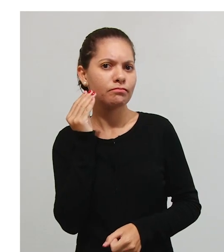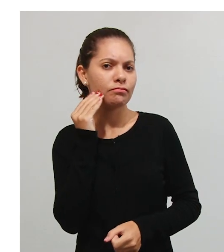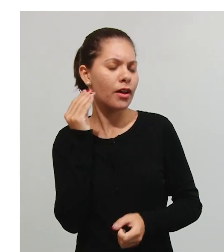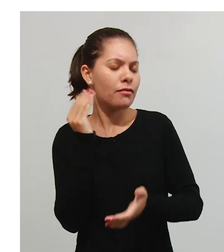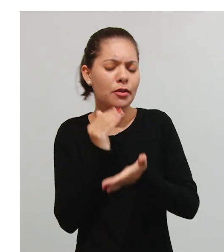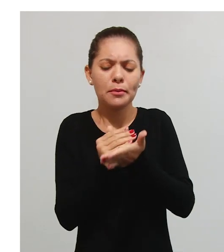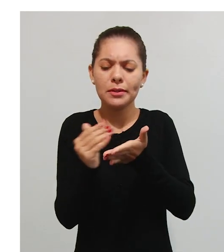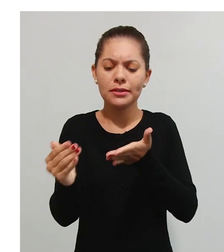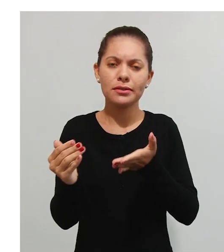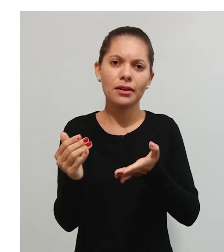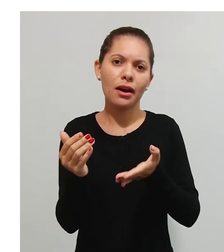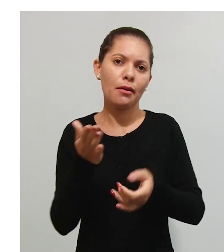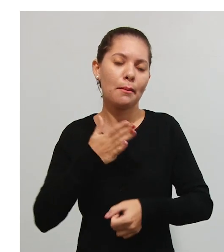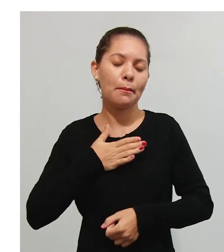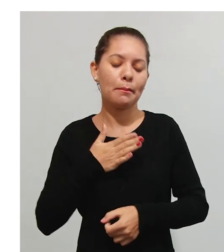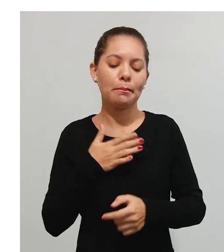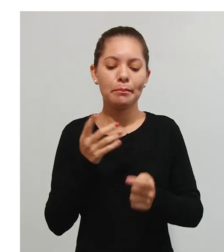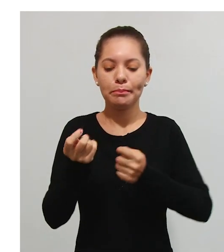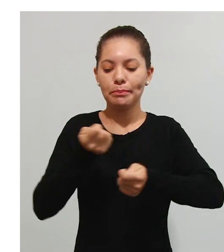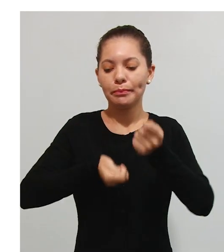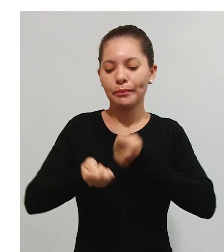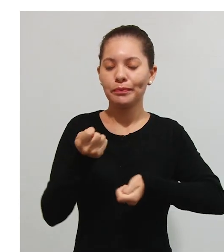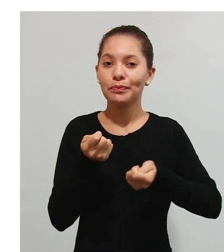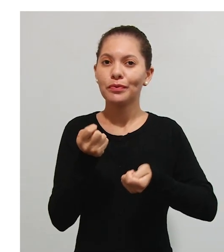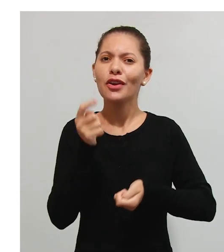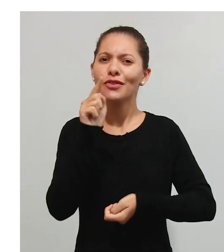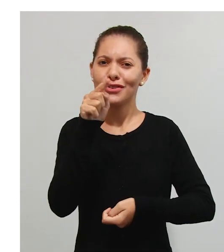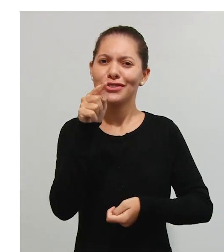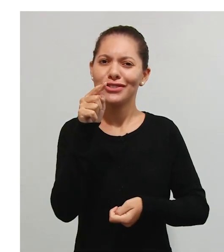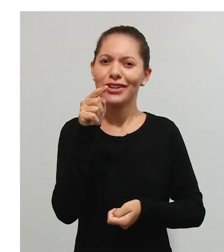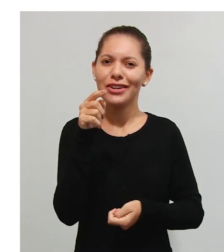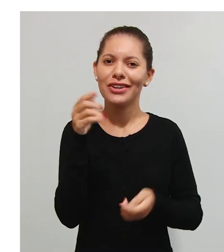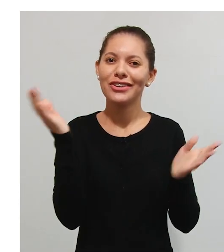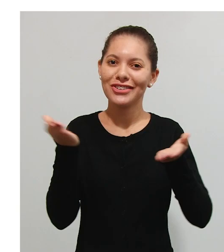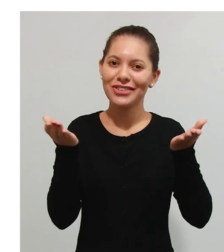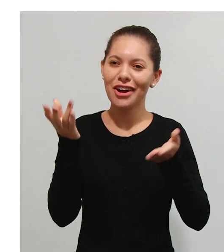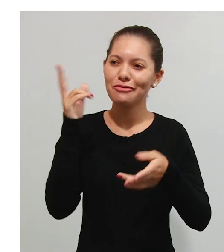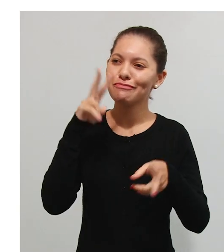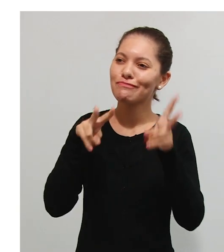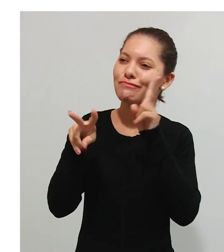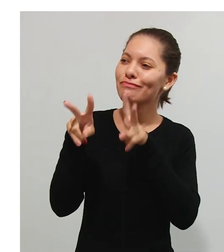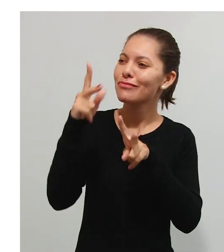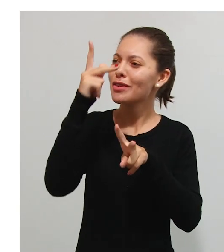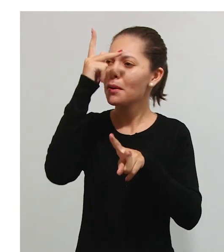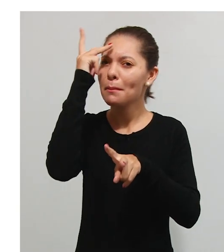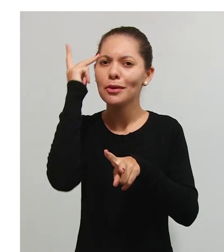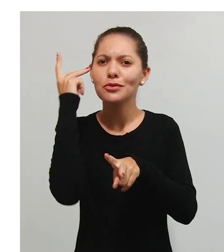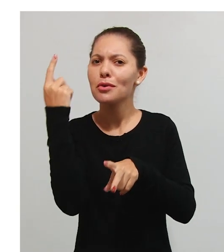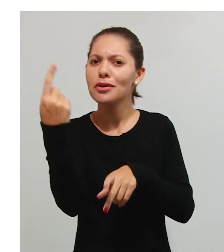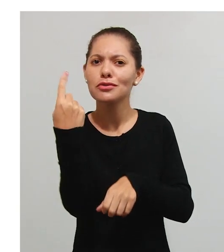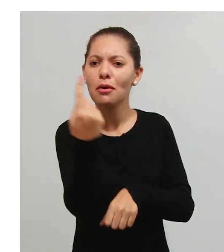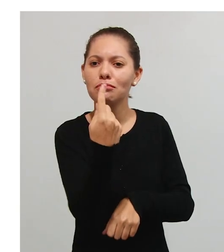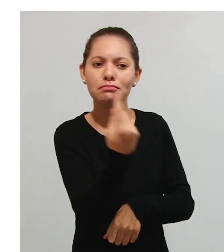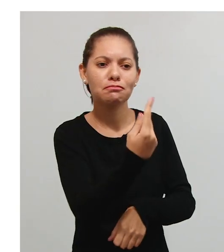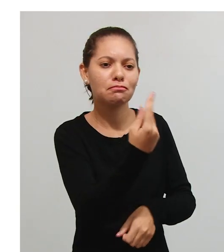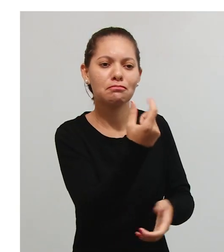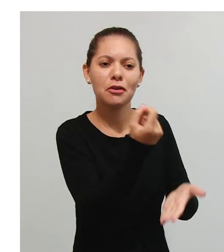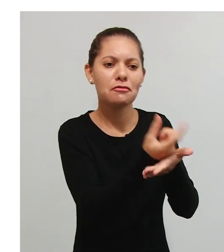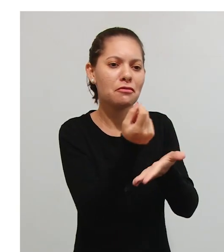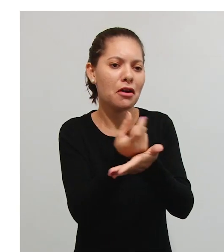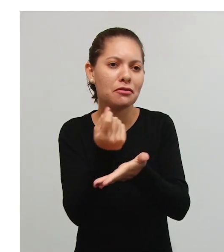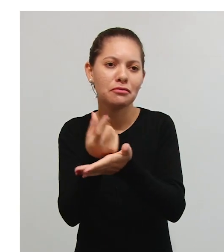e vai criar o seu próprio negócio, né? Então você já deve ter visto aí na sua cidade, no seu bairro, pessoas